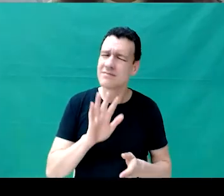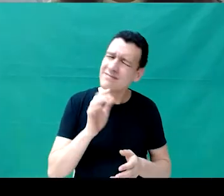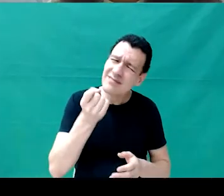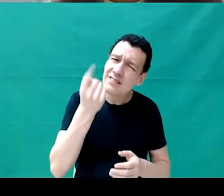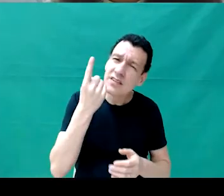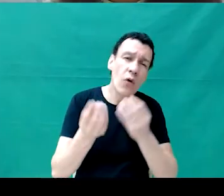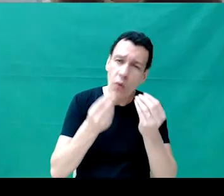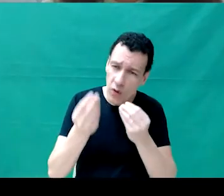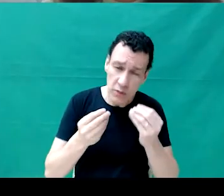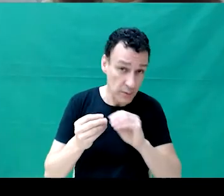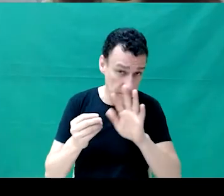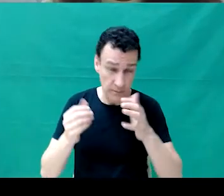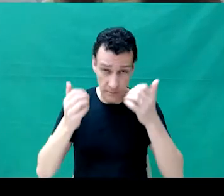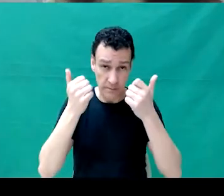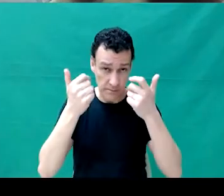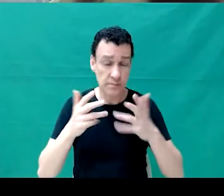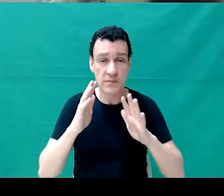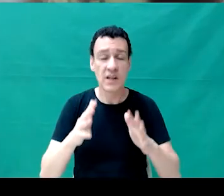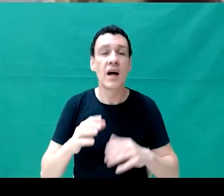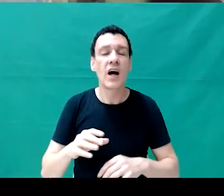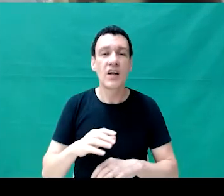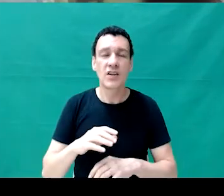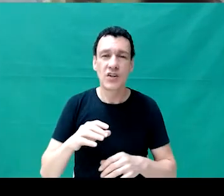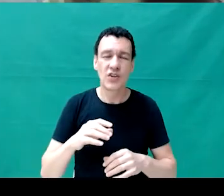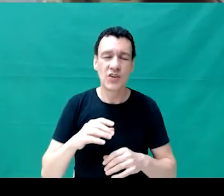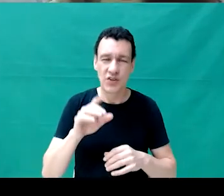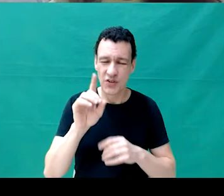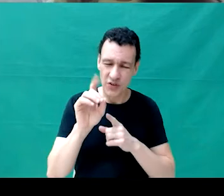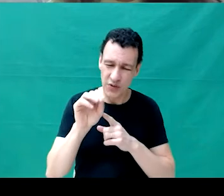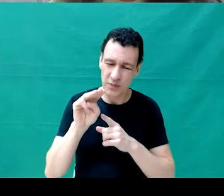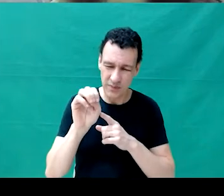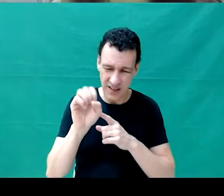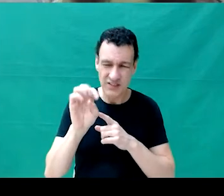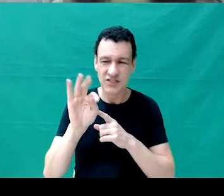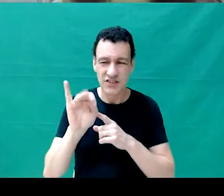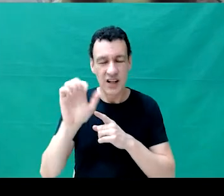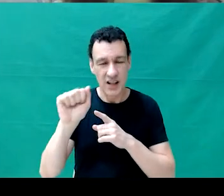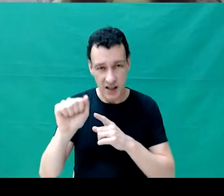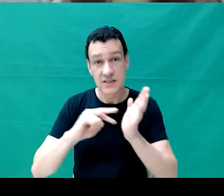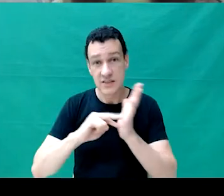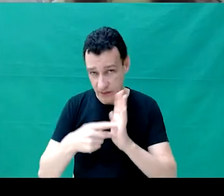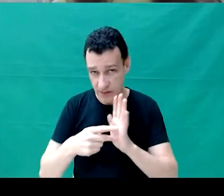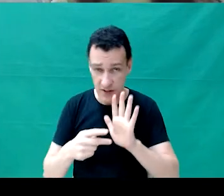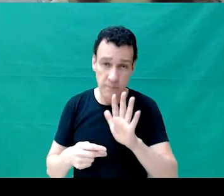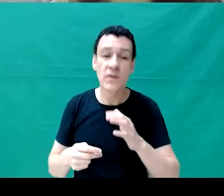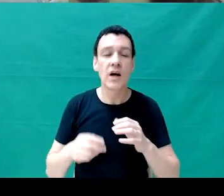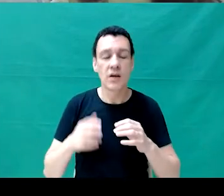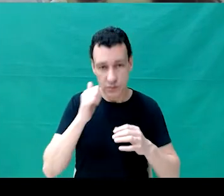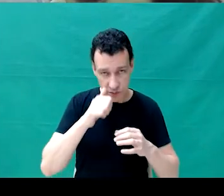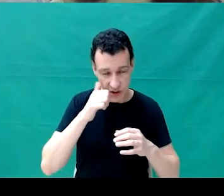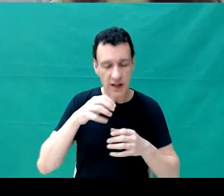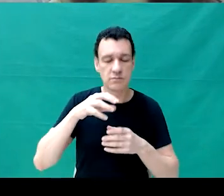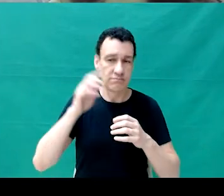disso. Já te explico. Domésticas eram mulheres negras e elas trabalhavam dentro das casas das